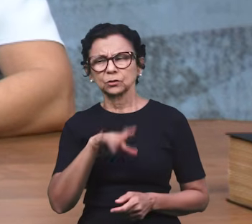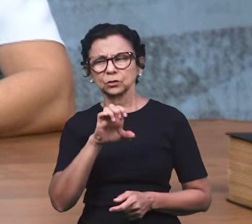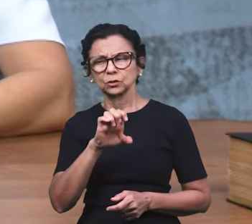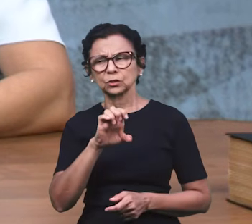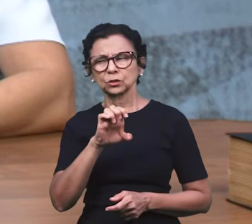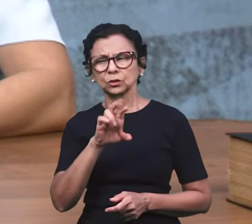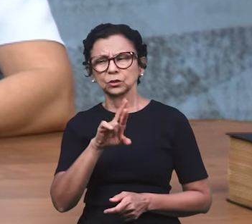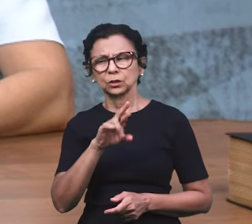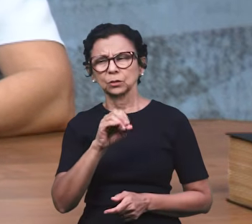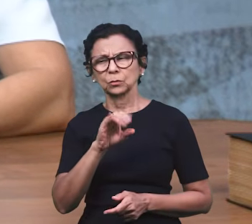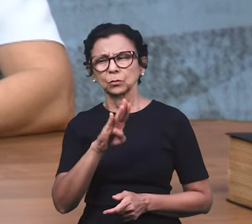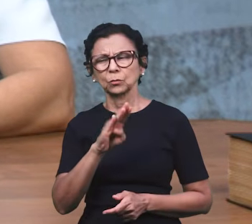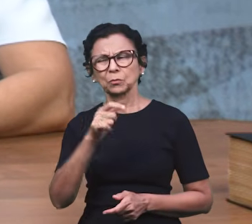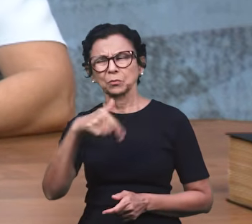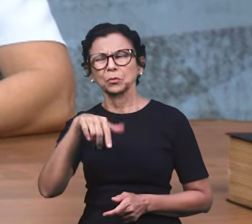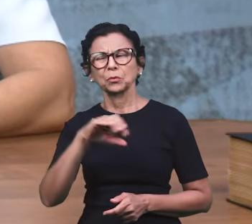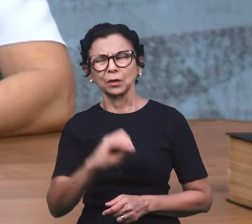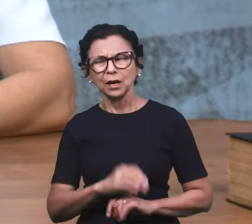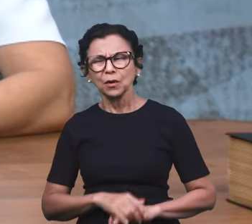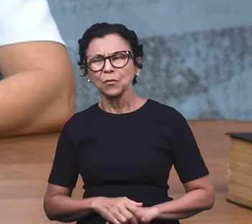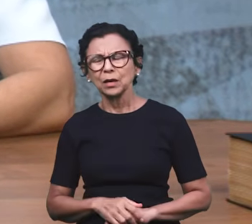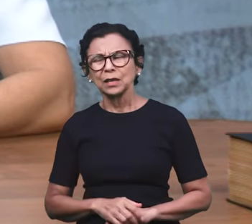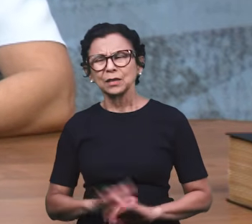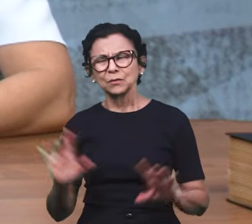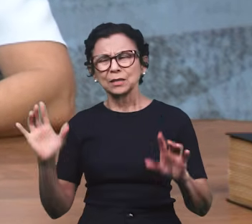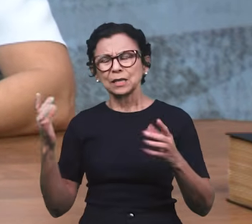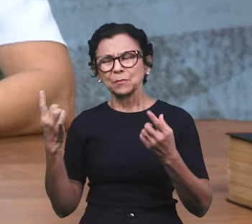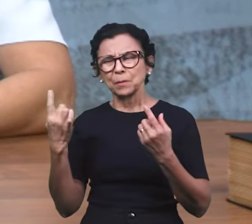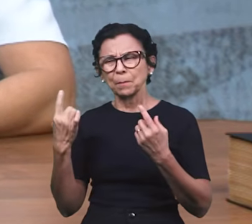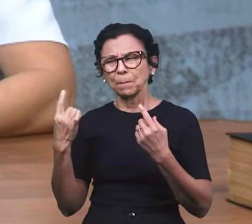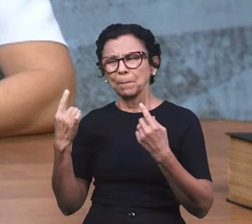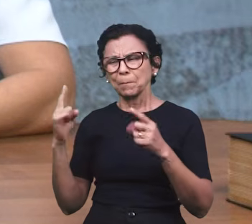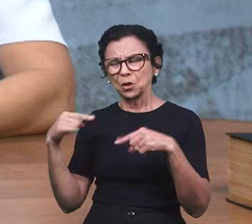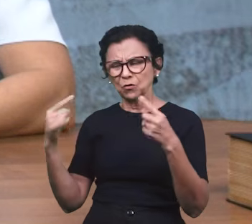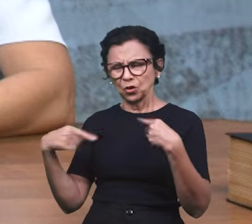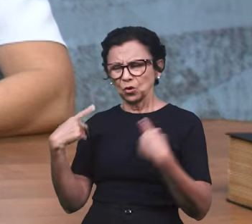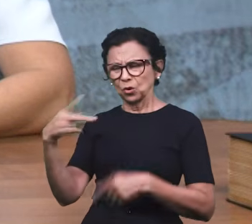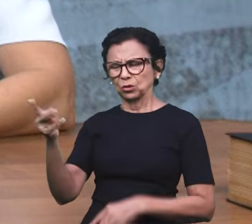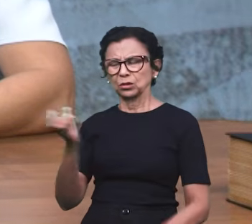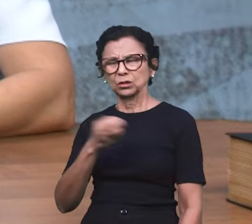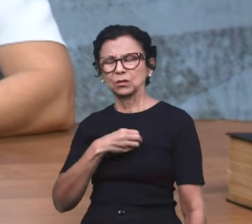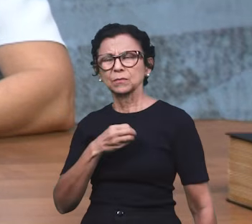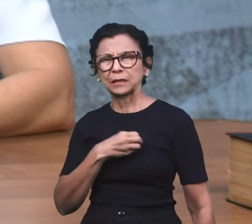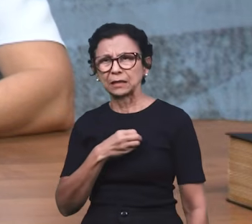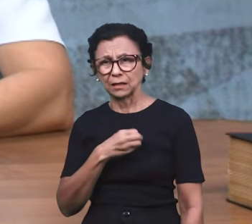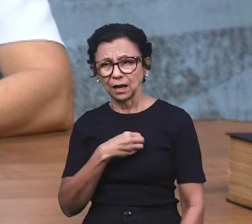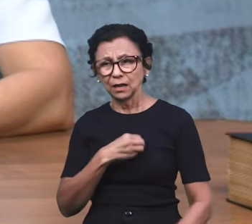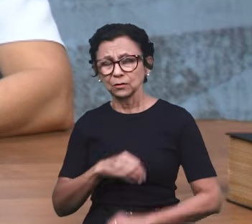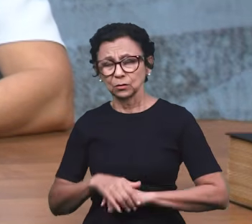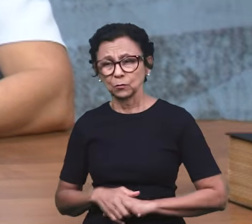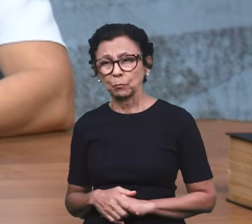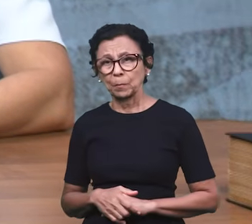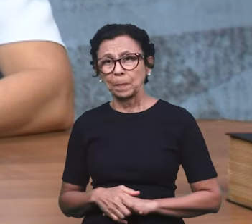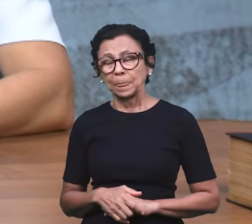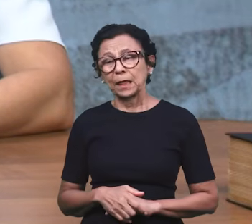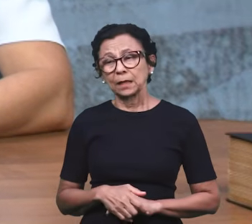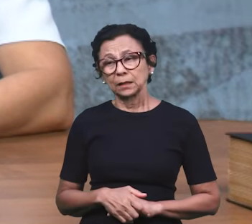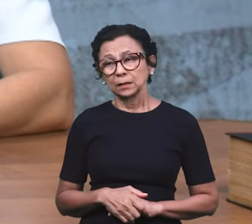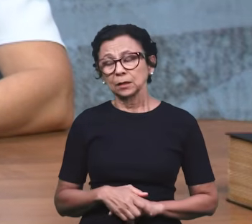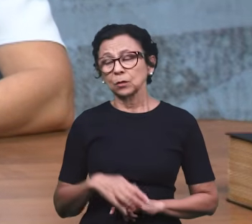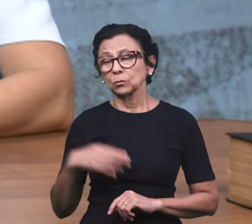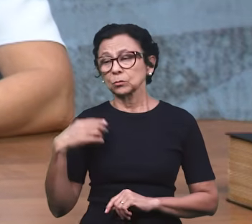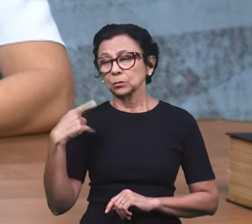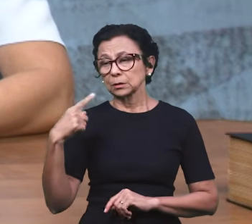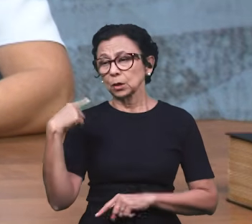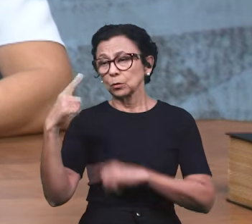Israel, irritando-me com seus pecados, eis que tirarei os descendentes de Baasa